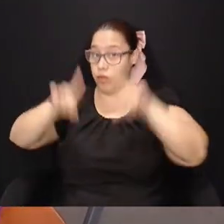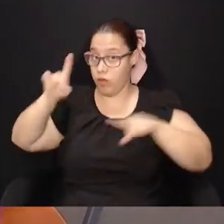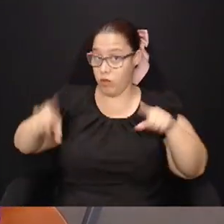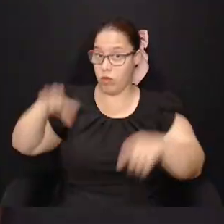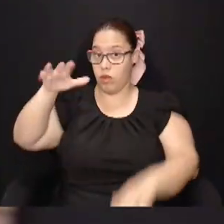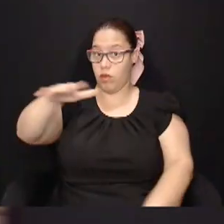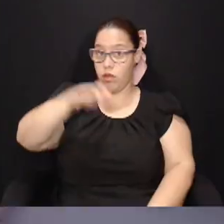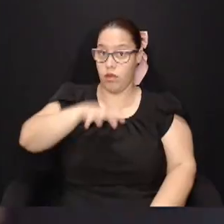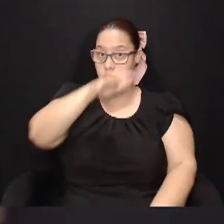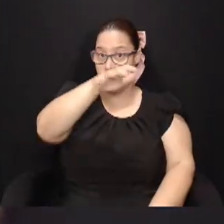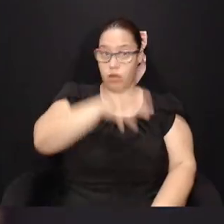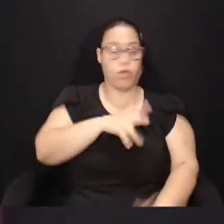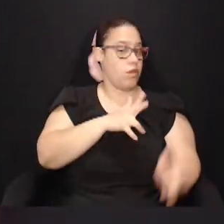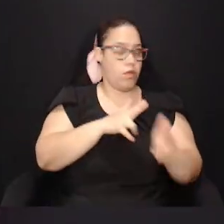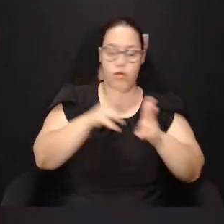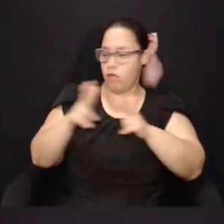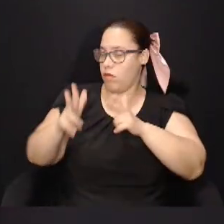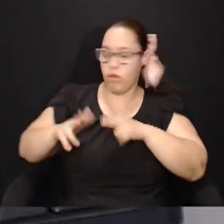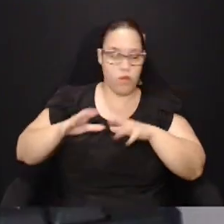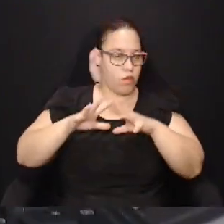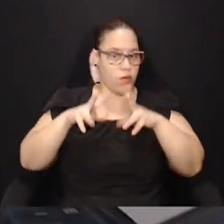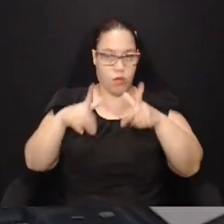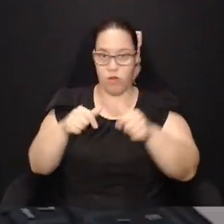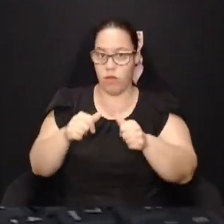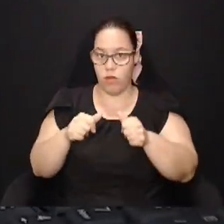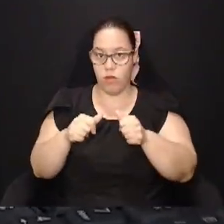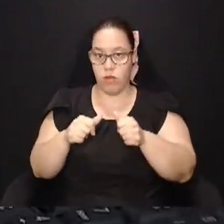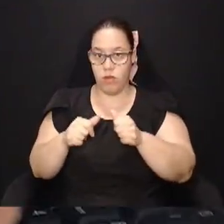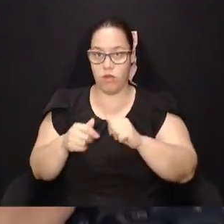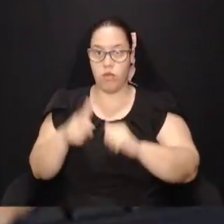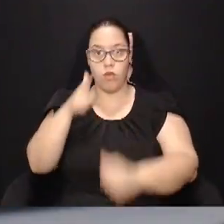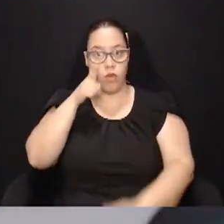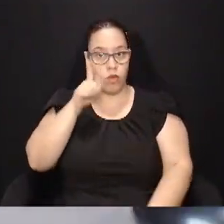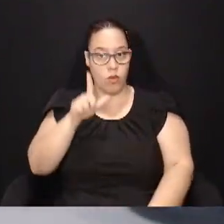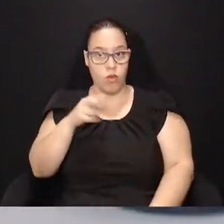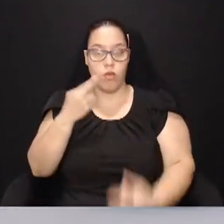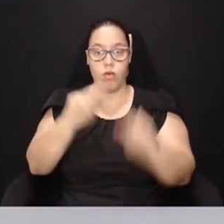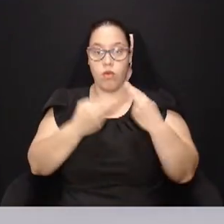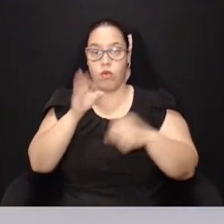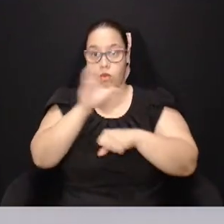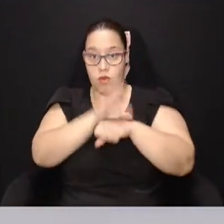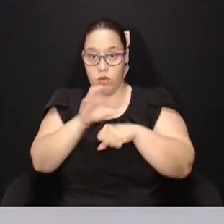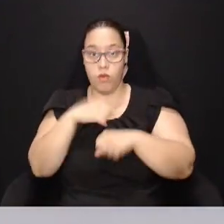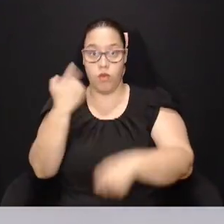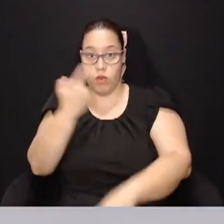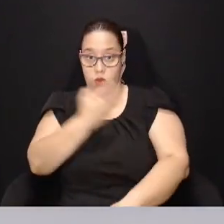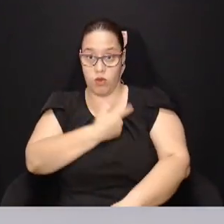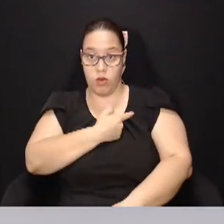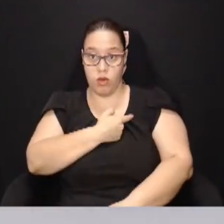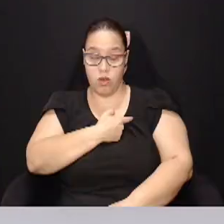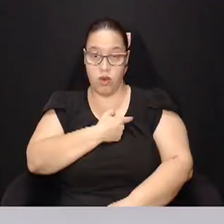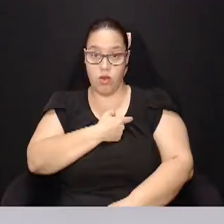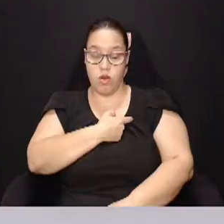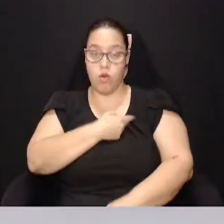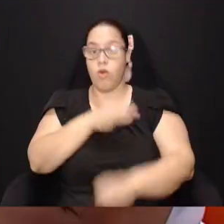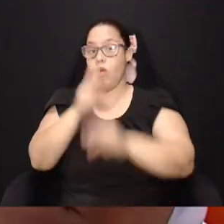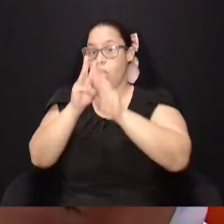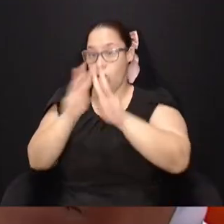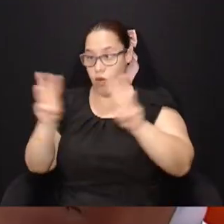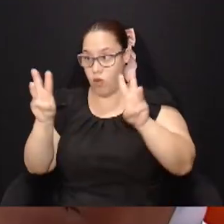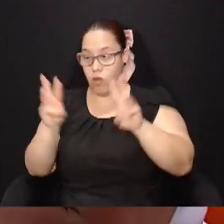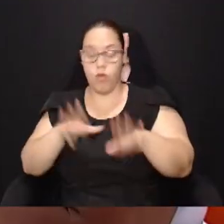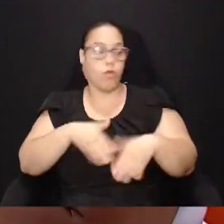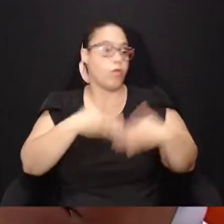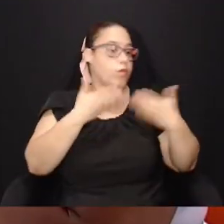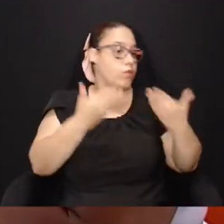mesmos em todas as unidades. E o candidato consegue ver a relação desses cursos no nosso site. Certo. E no caso, tem